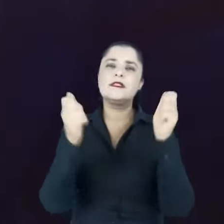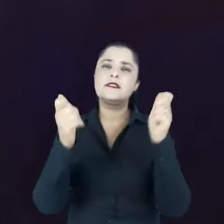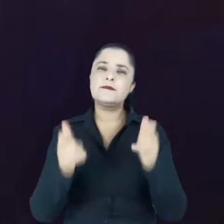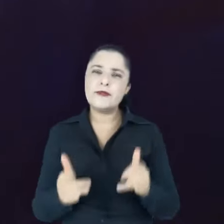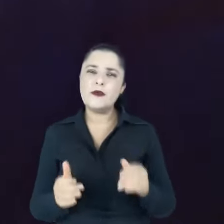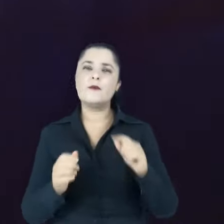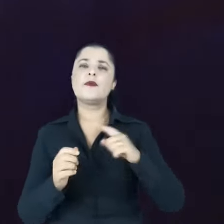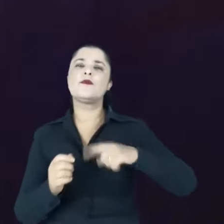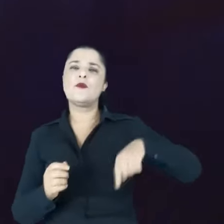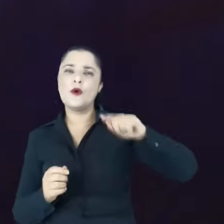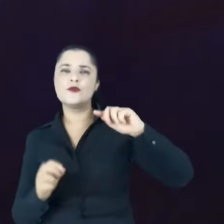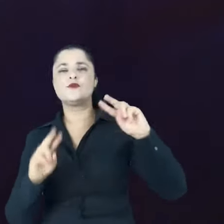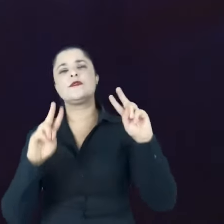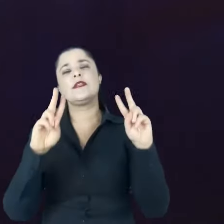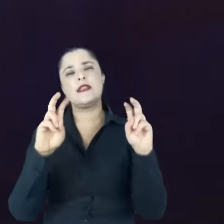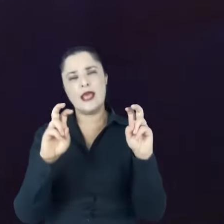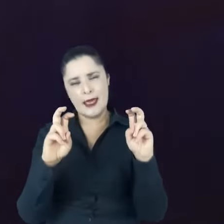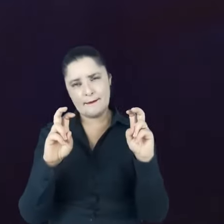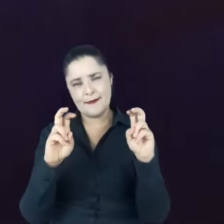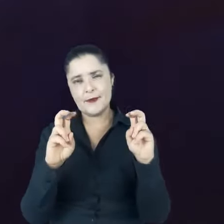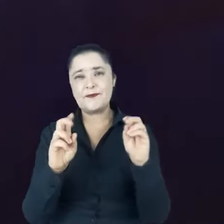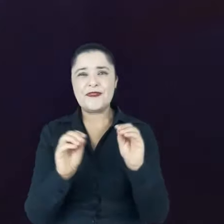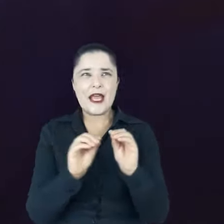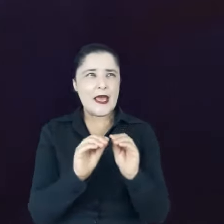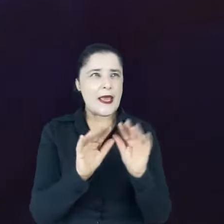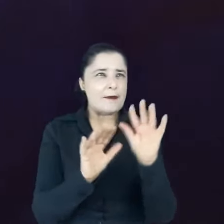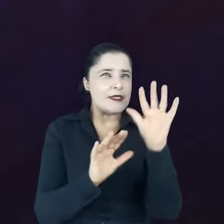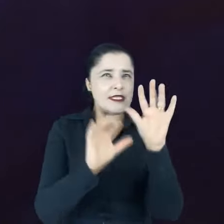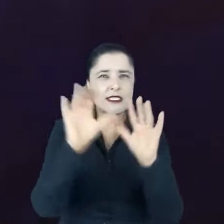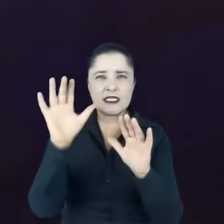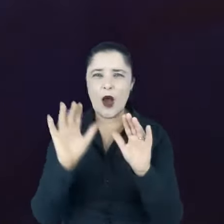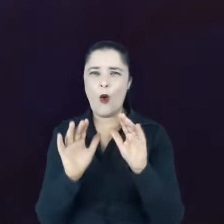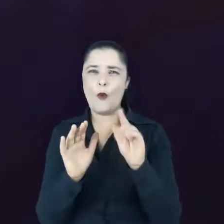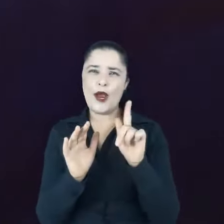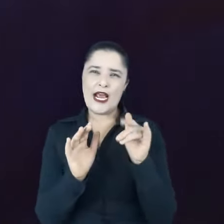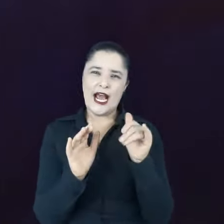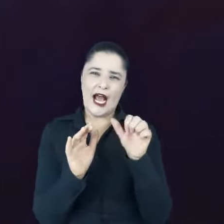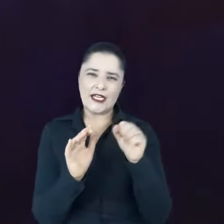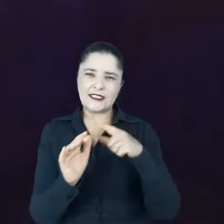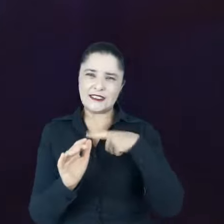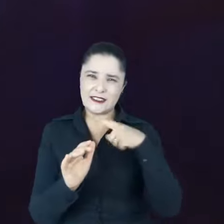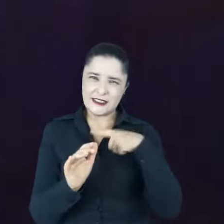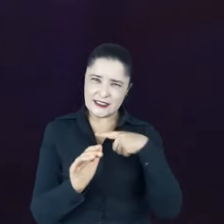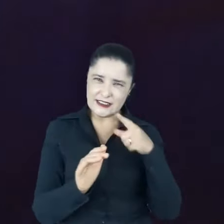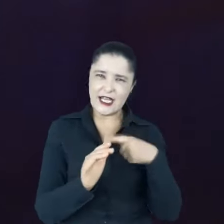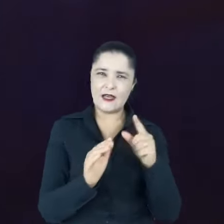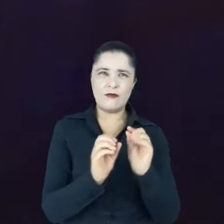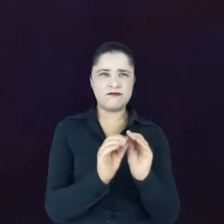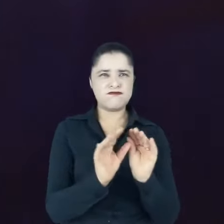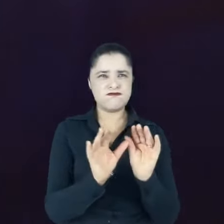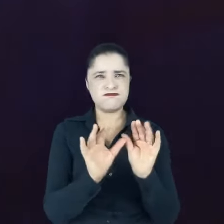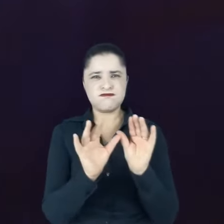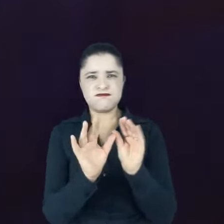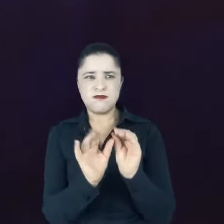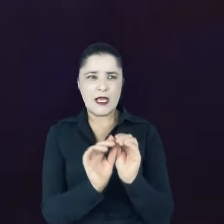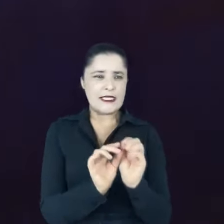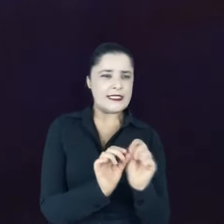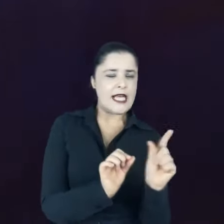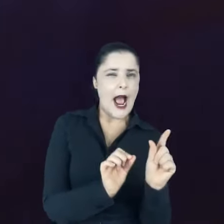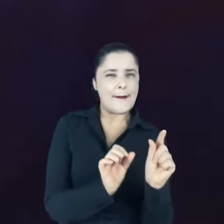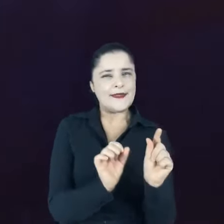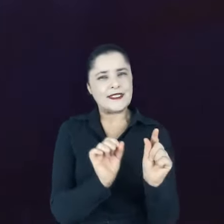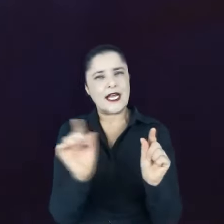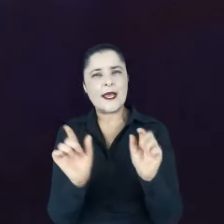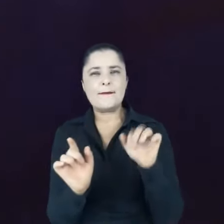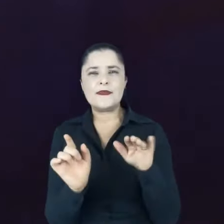né? Emissões fugitivas. Né? O gás tem, na sua operação, alguns escapes de emissões.